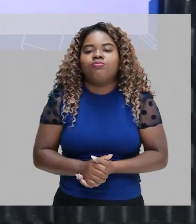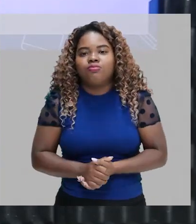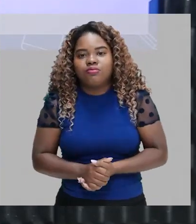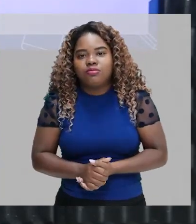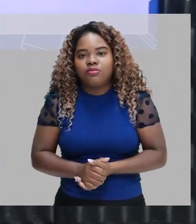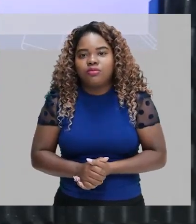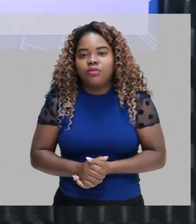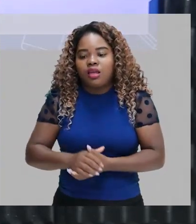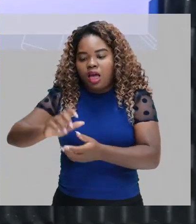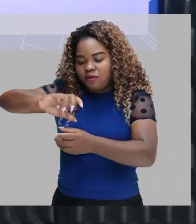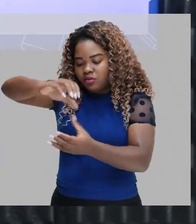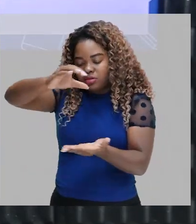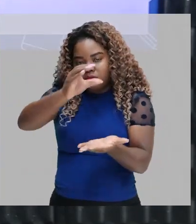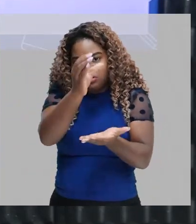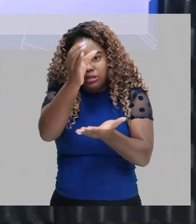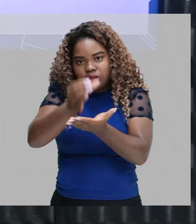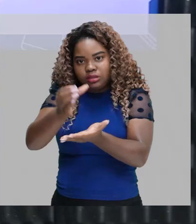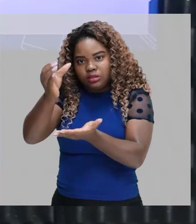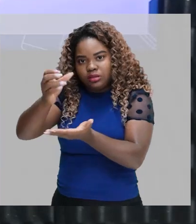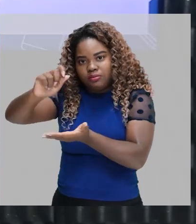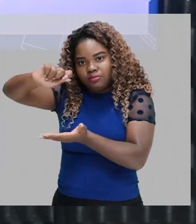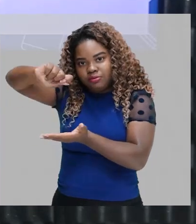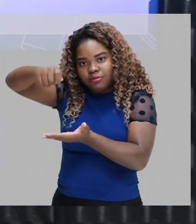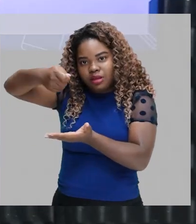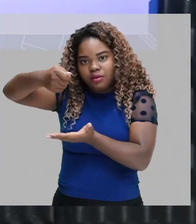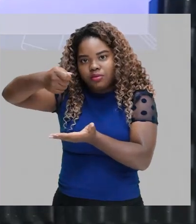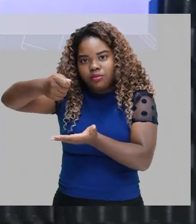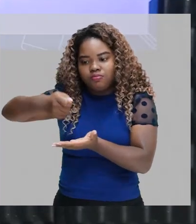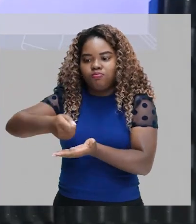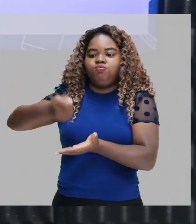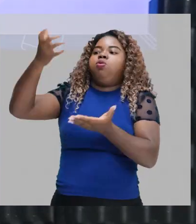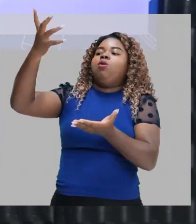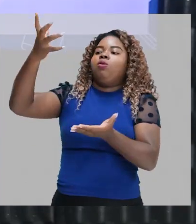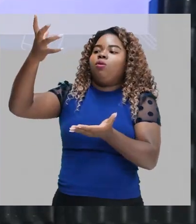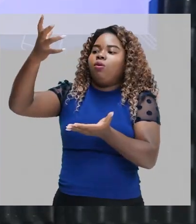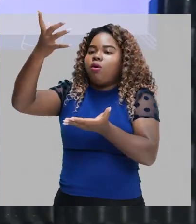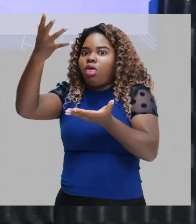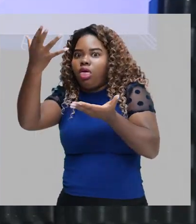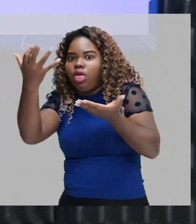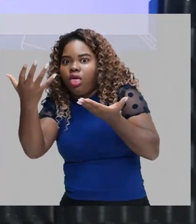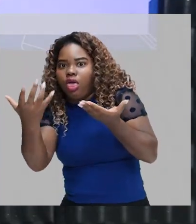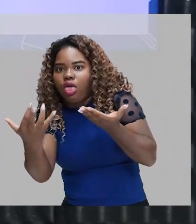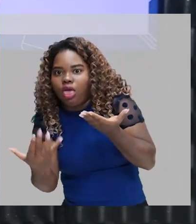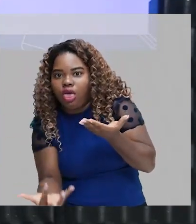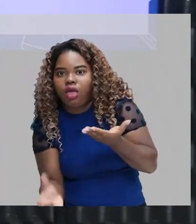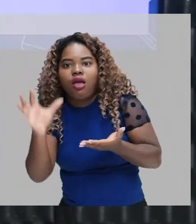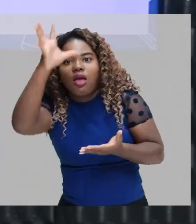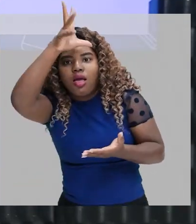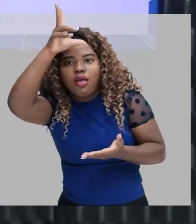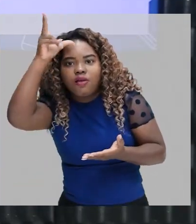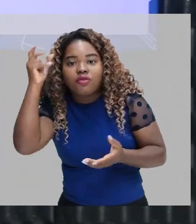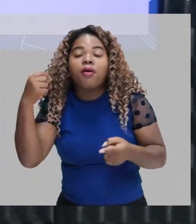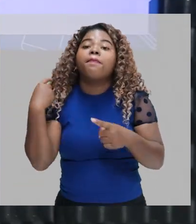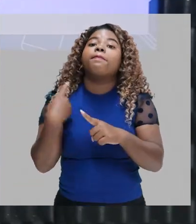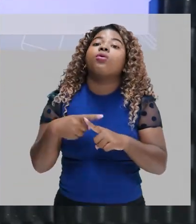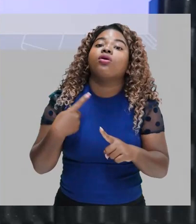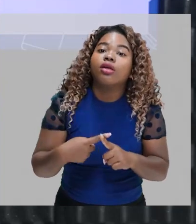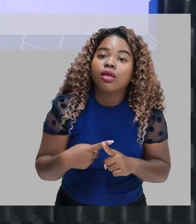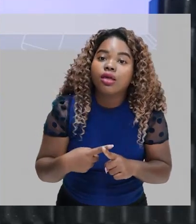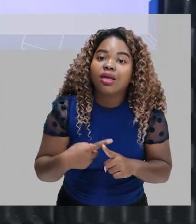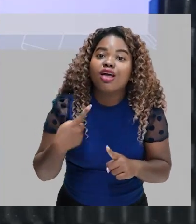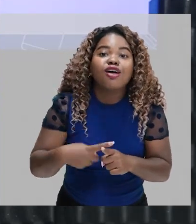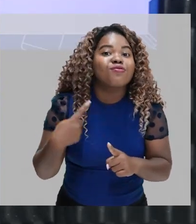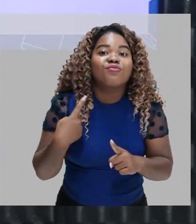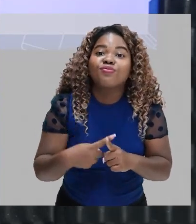quente, vai, né, vazar muito refrigerante. Por quê? Porque você vai estar diminuindo